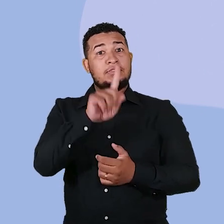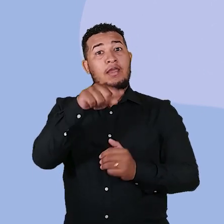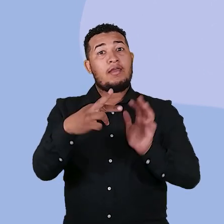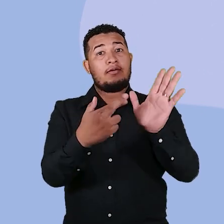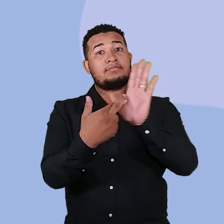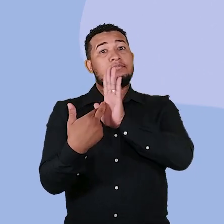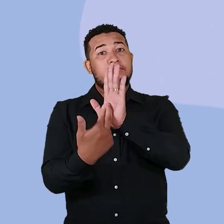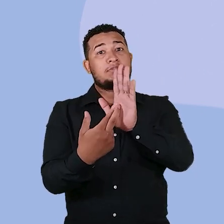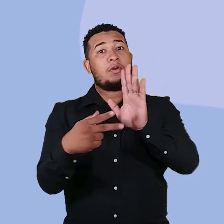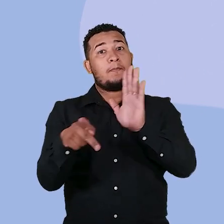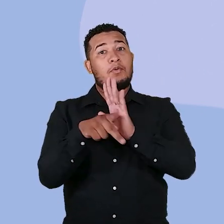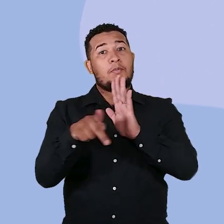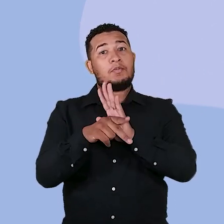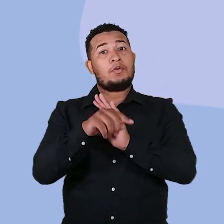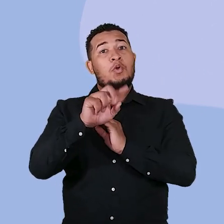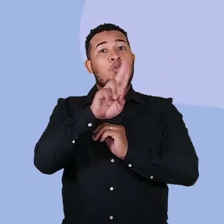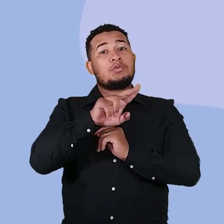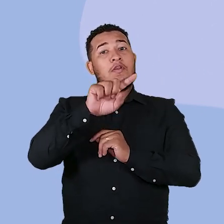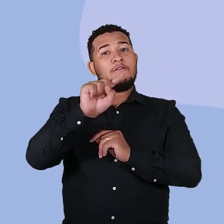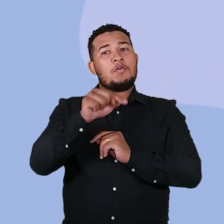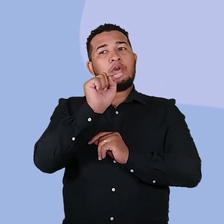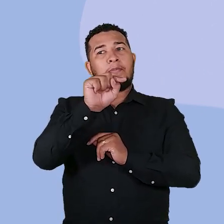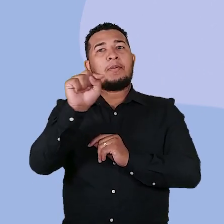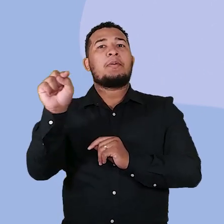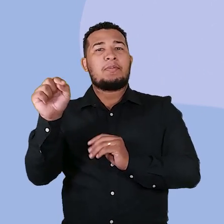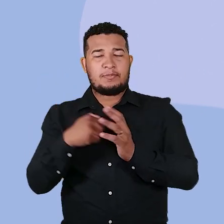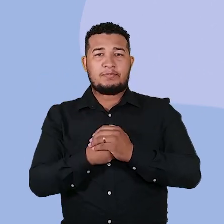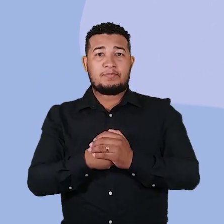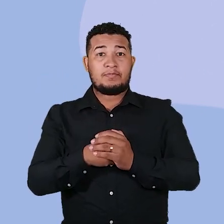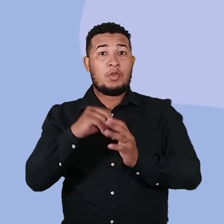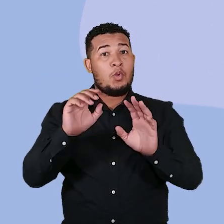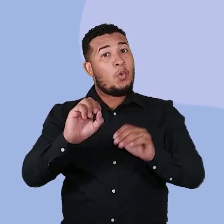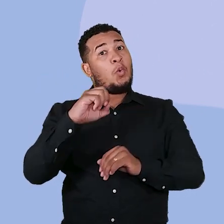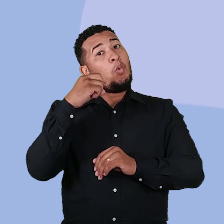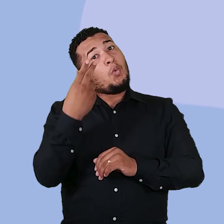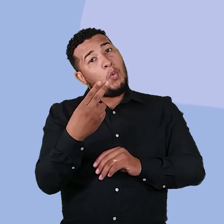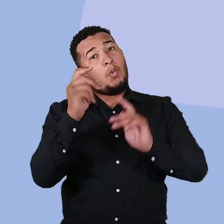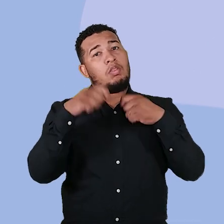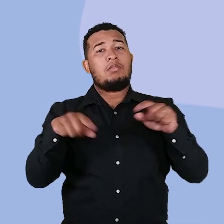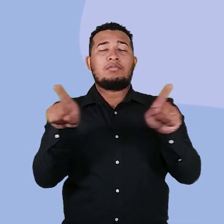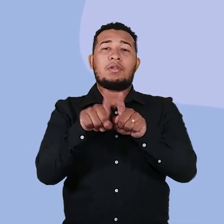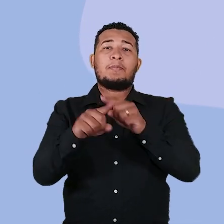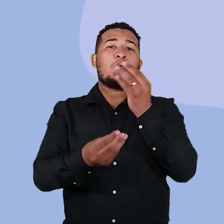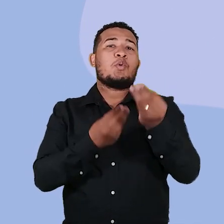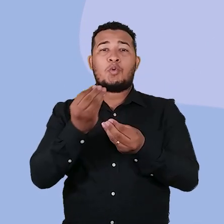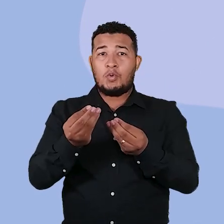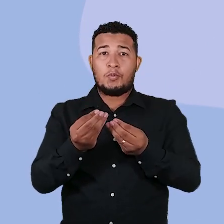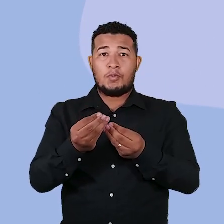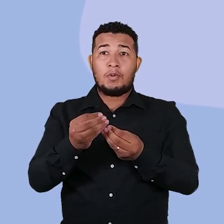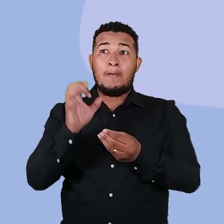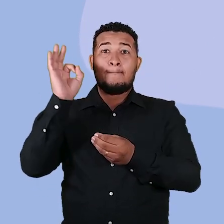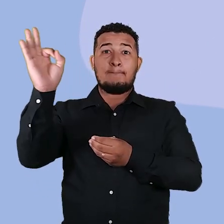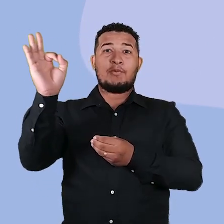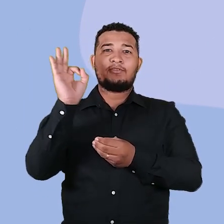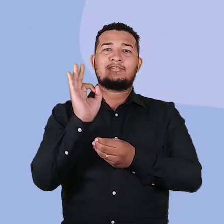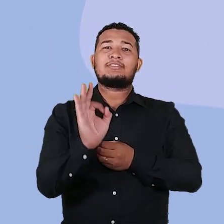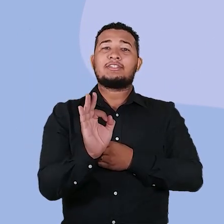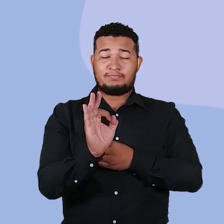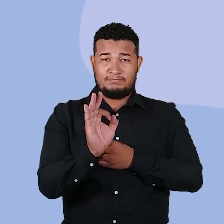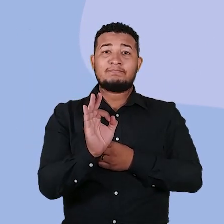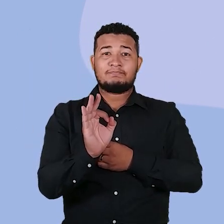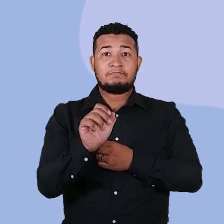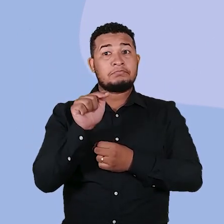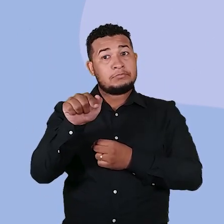beleza essa representação decimal de um para dois ou você pode representar uma probabilidade em